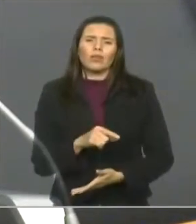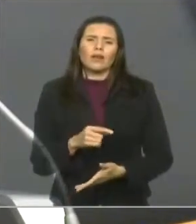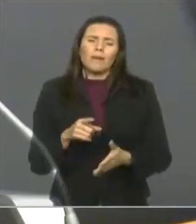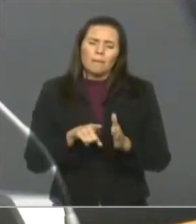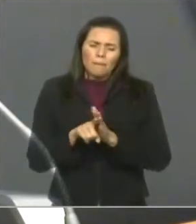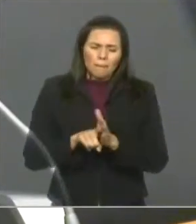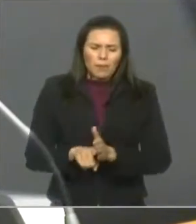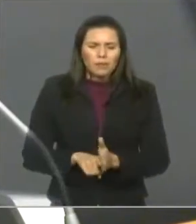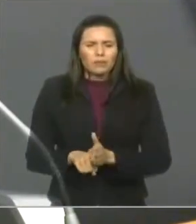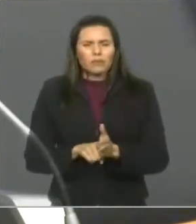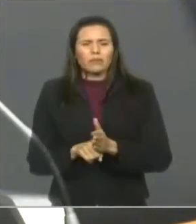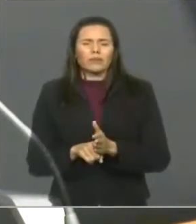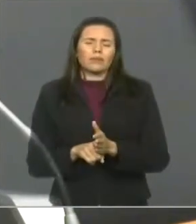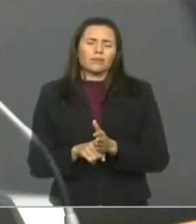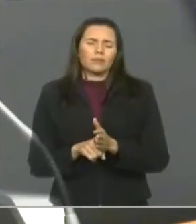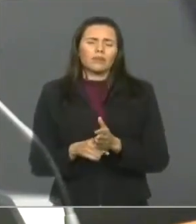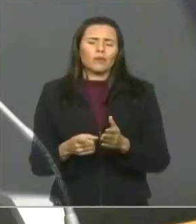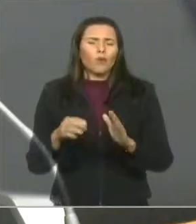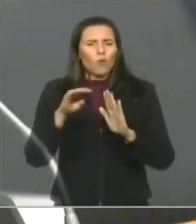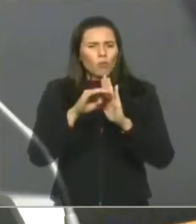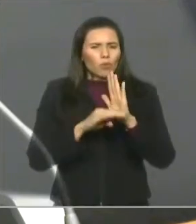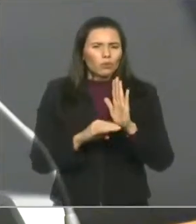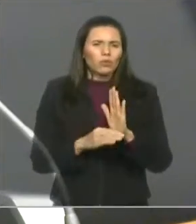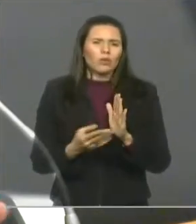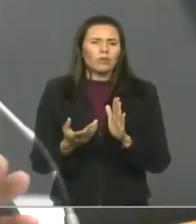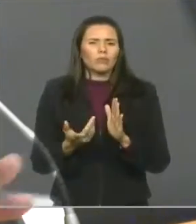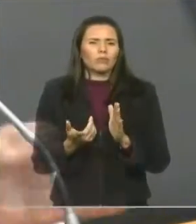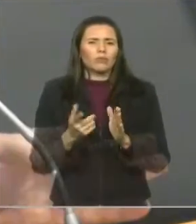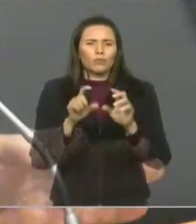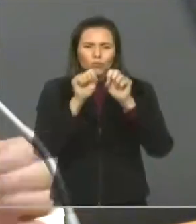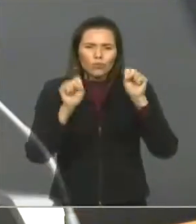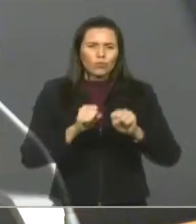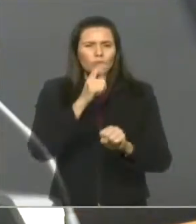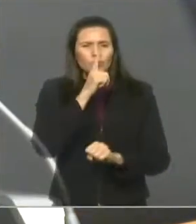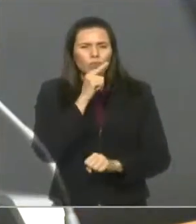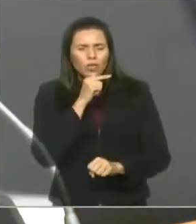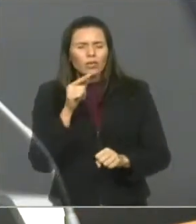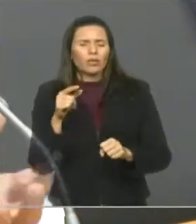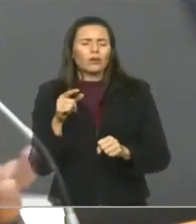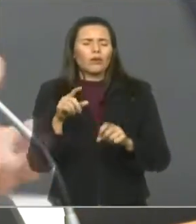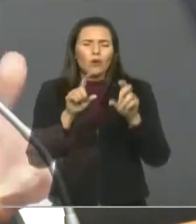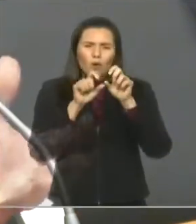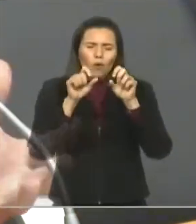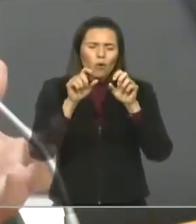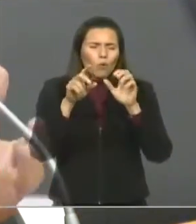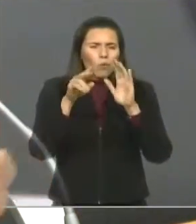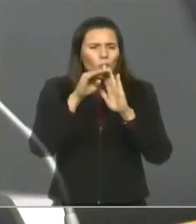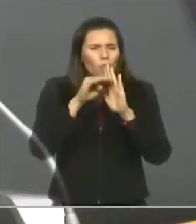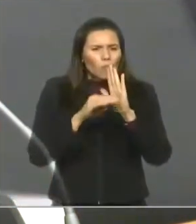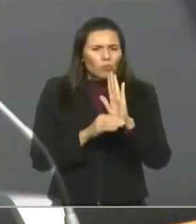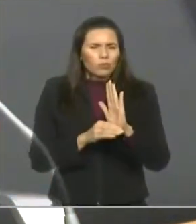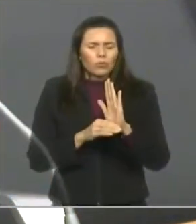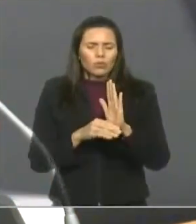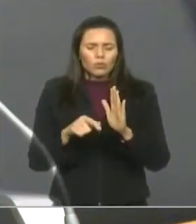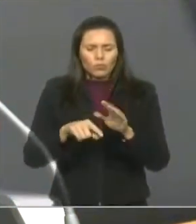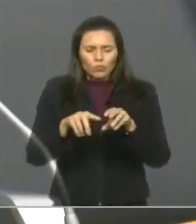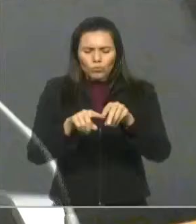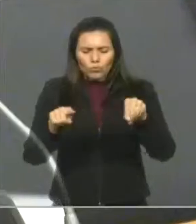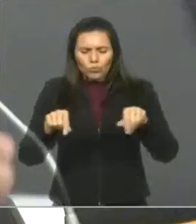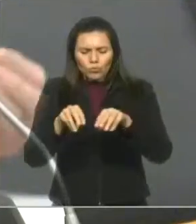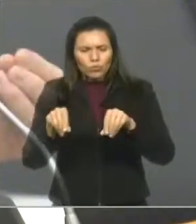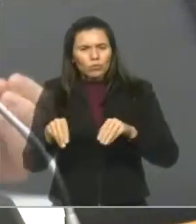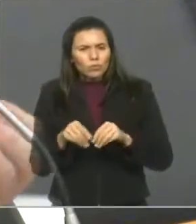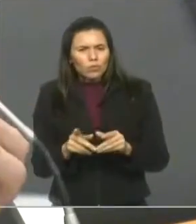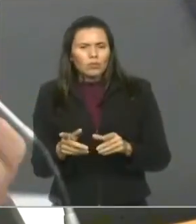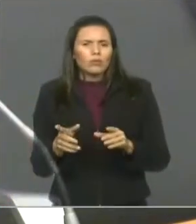arquitetônico, projeto elétrico, hidráulico, enfim, o solo levanta tudo. Não sei como libera uma construção